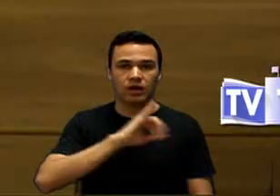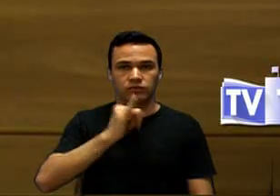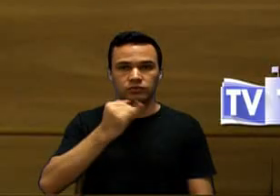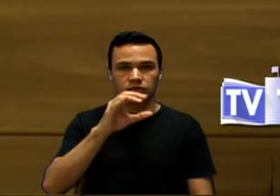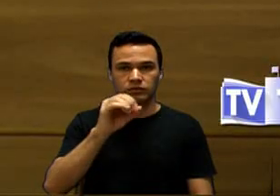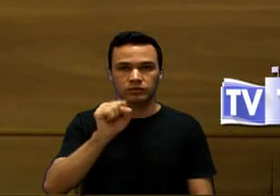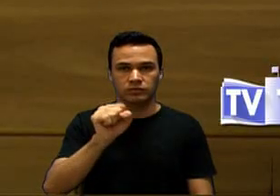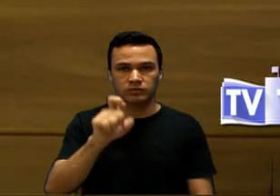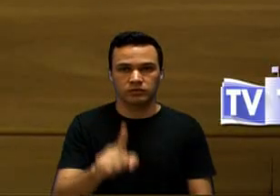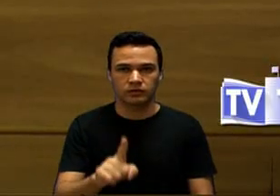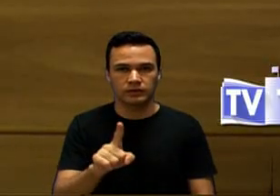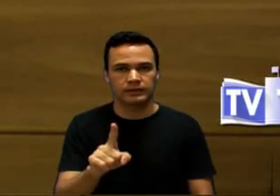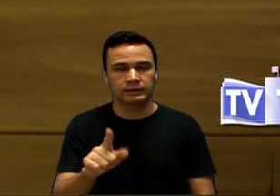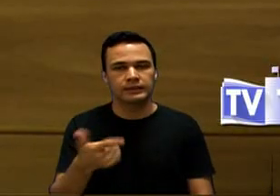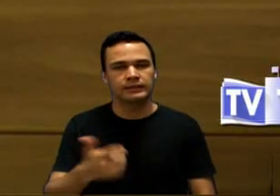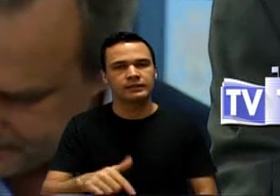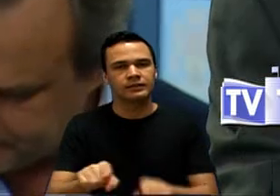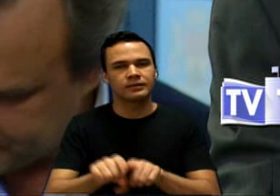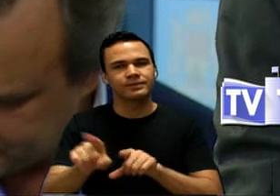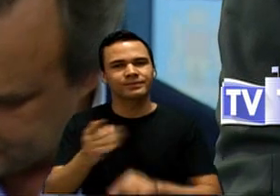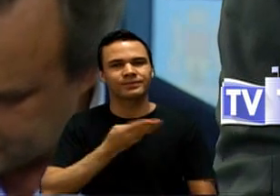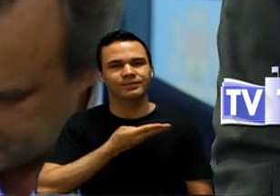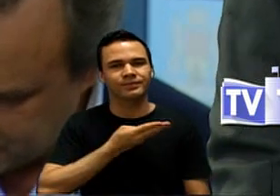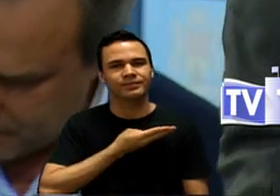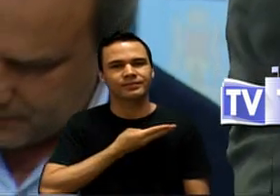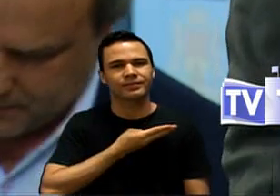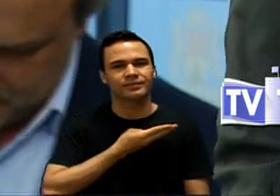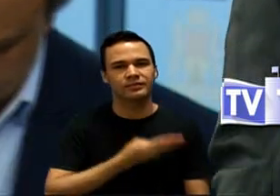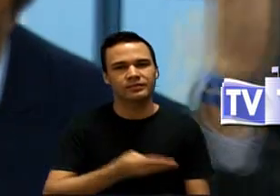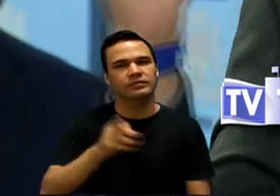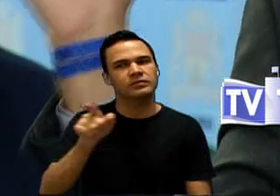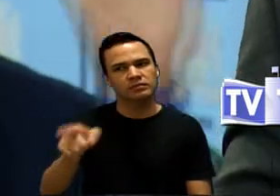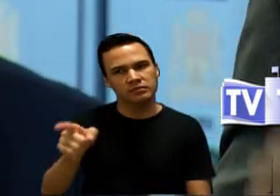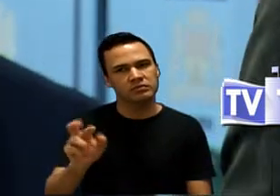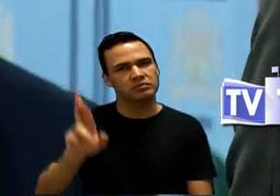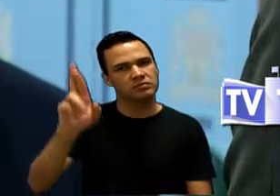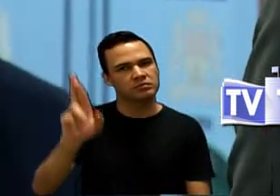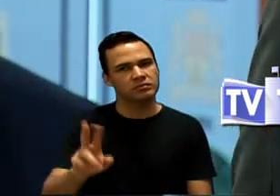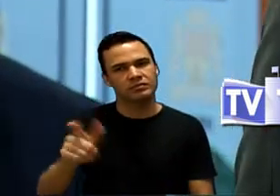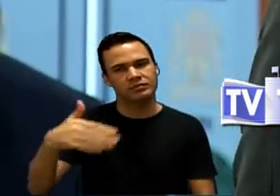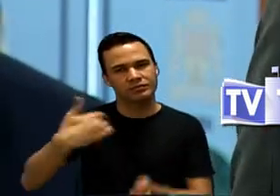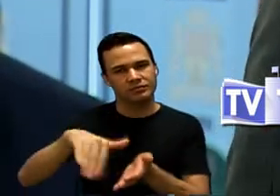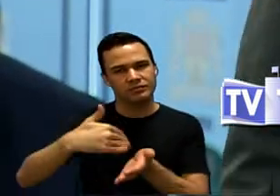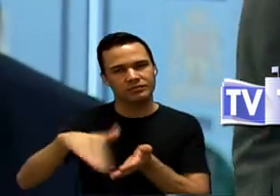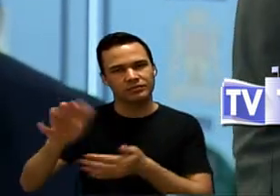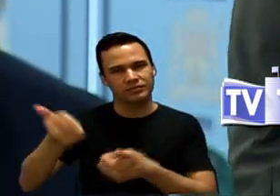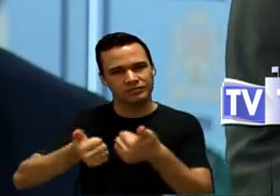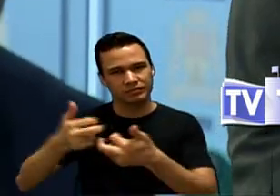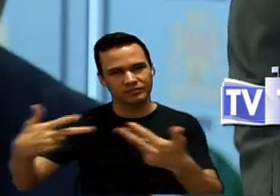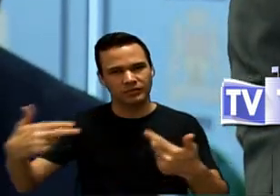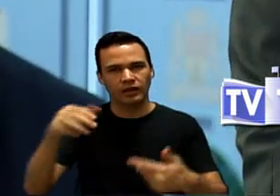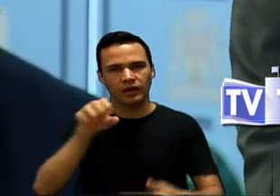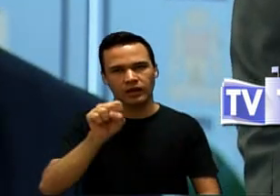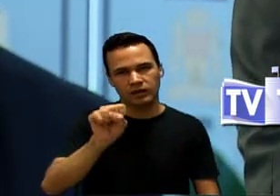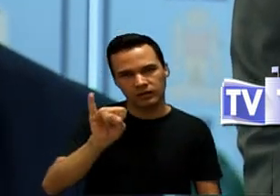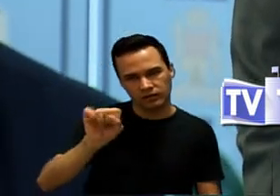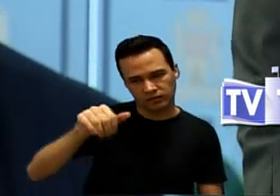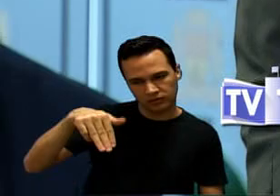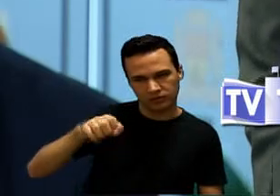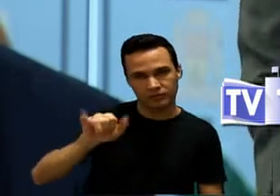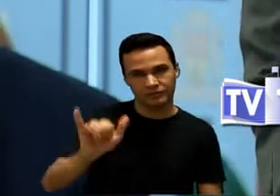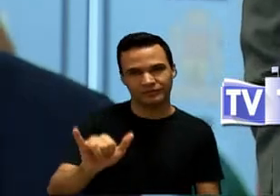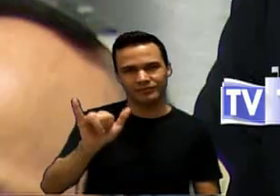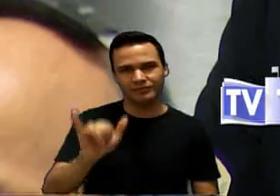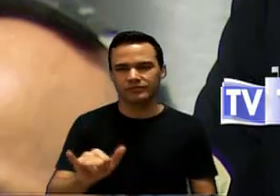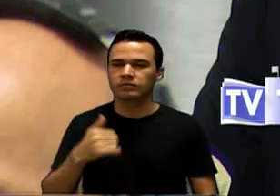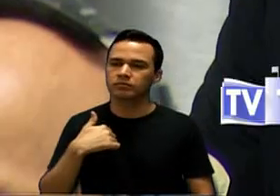bem-vindo. Ao nosso amigo, muito bem representando aí a Secretaria do Esporte, Simeila Marca, seja bem-vindo.